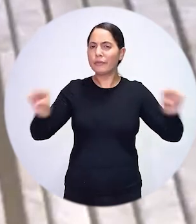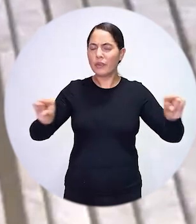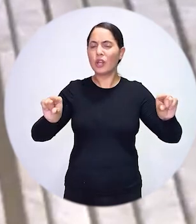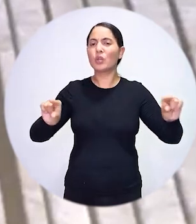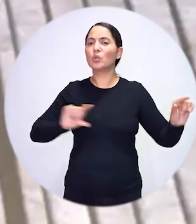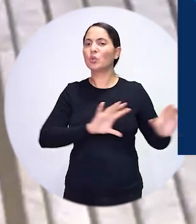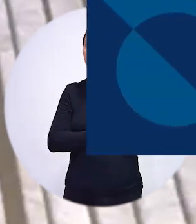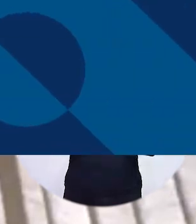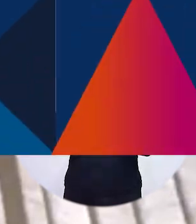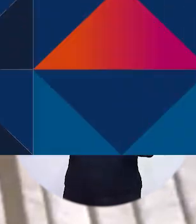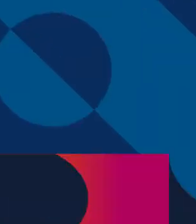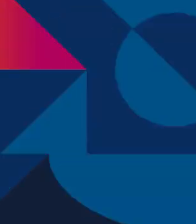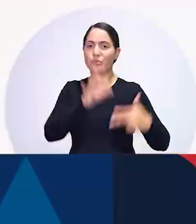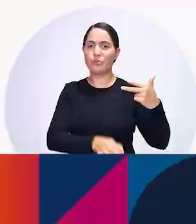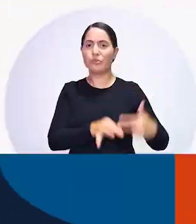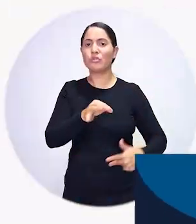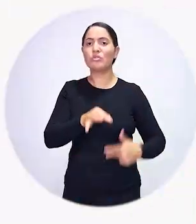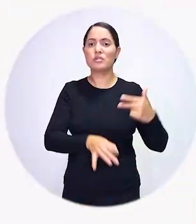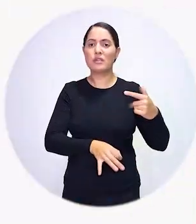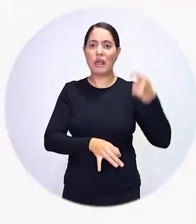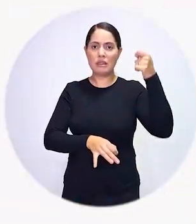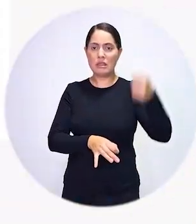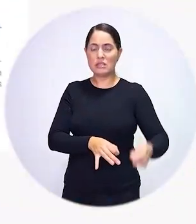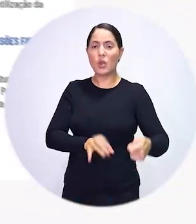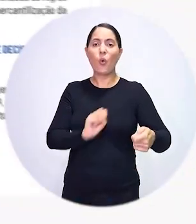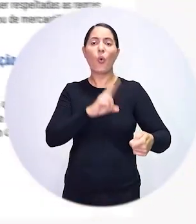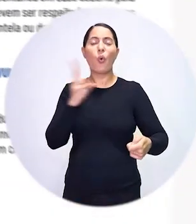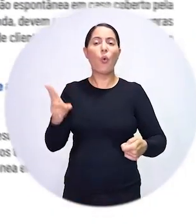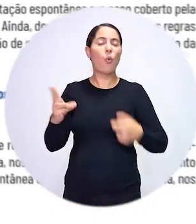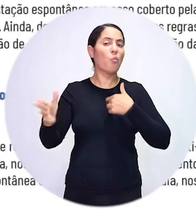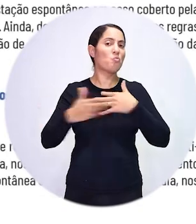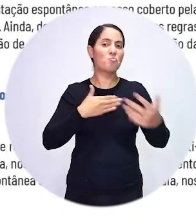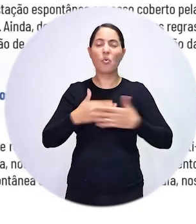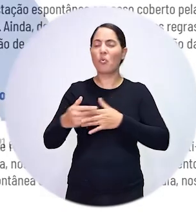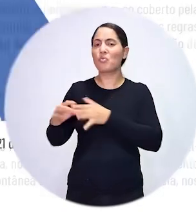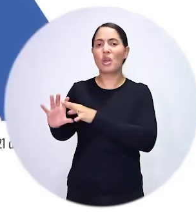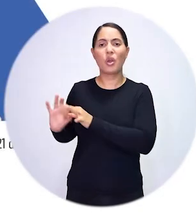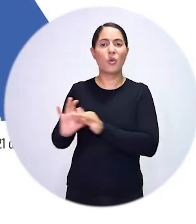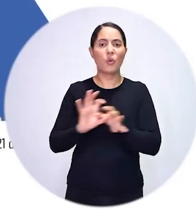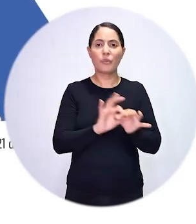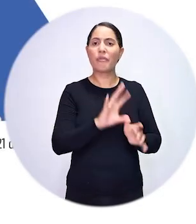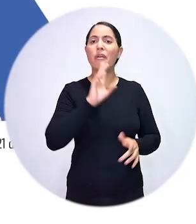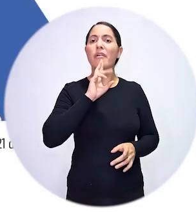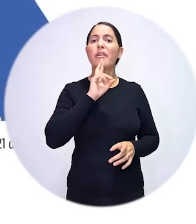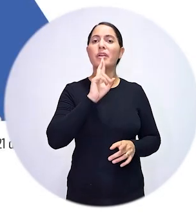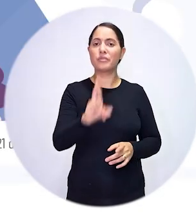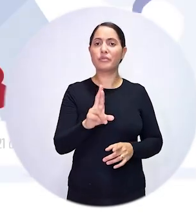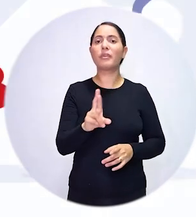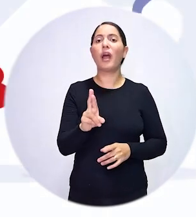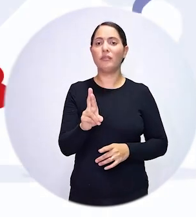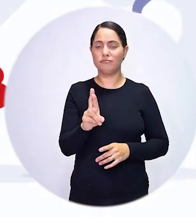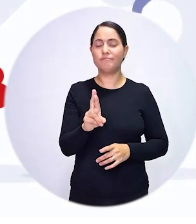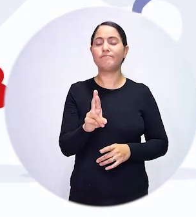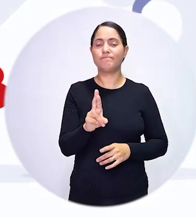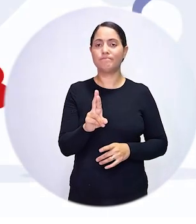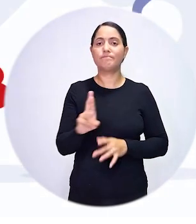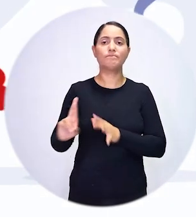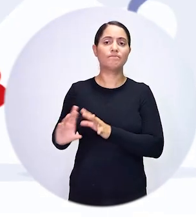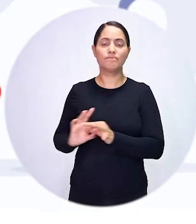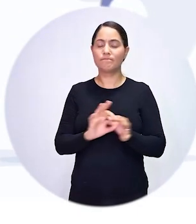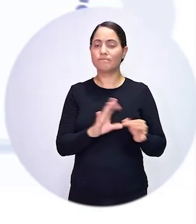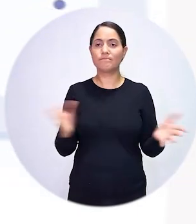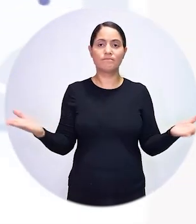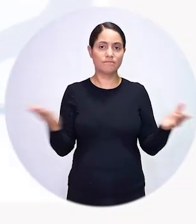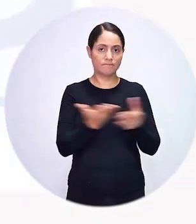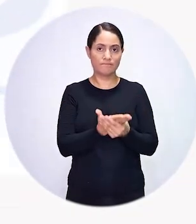fazer menção direta a decisões judiciais e resultados de qualquer natureza obtidos